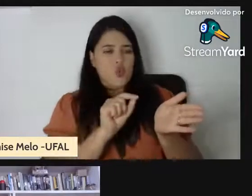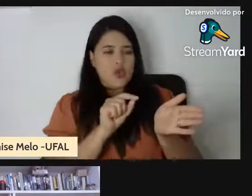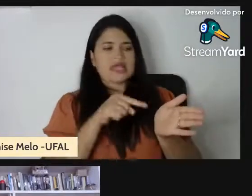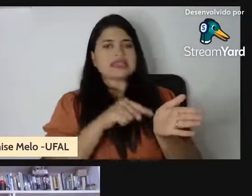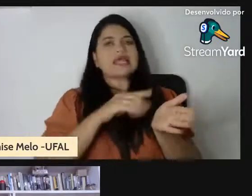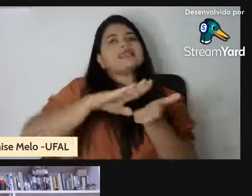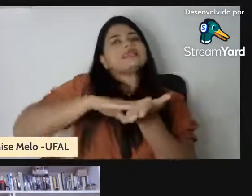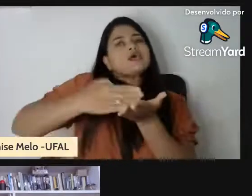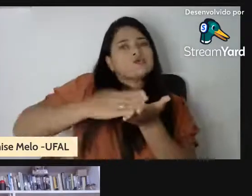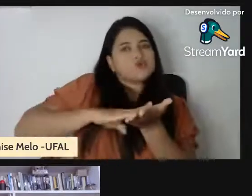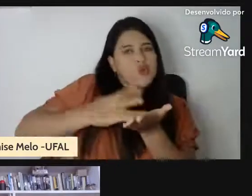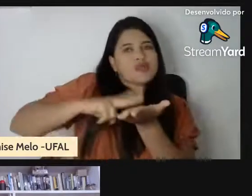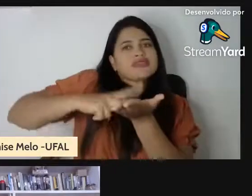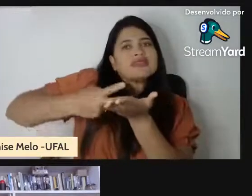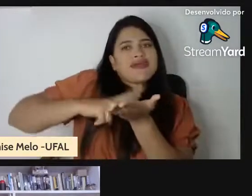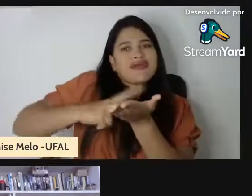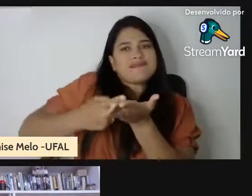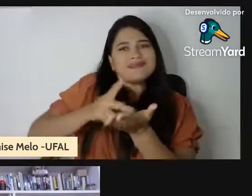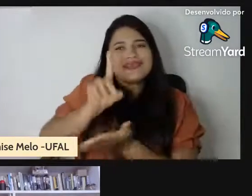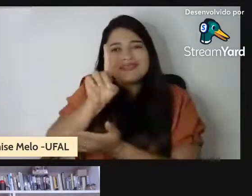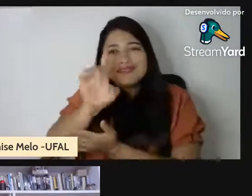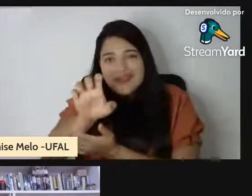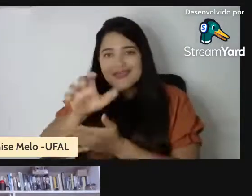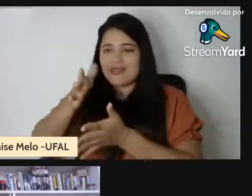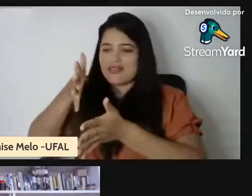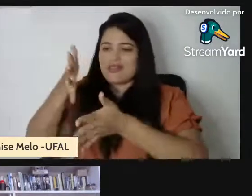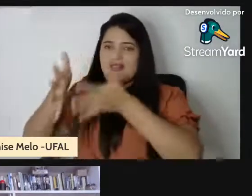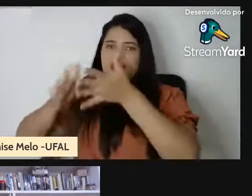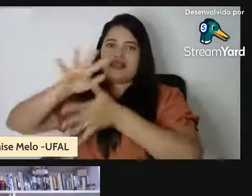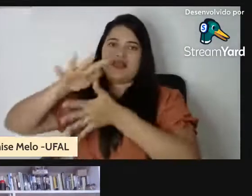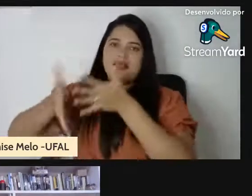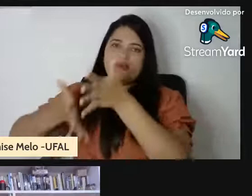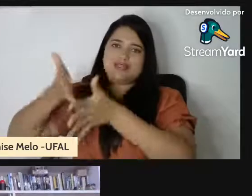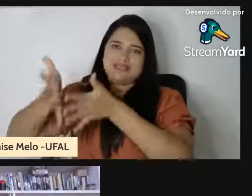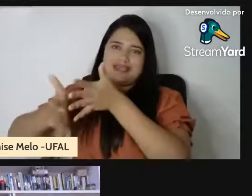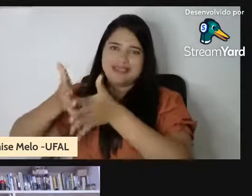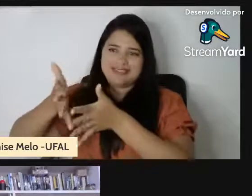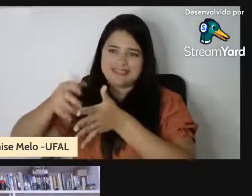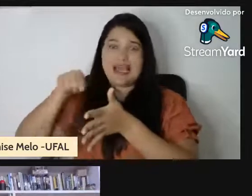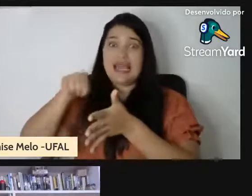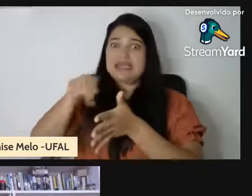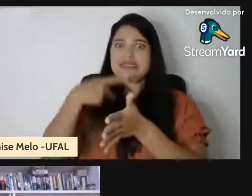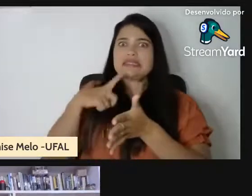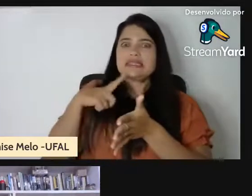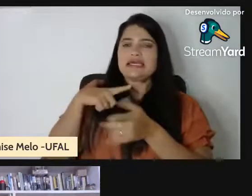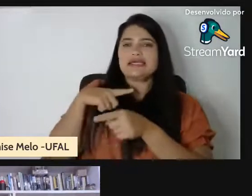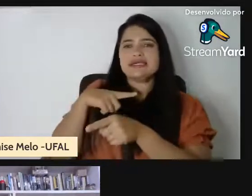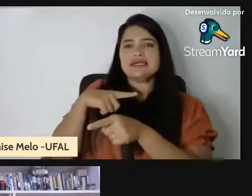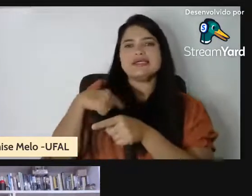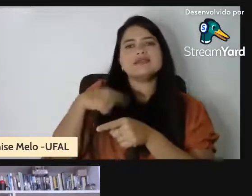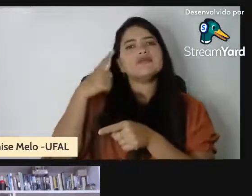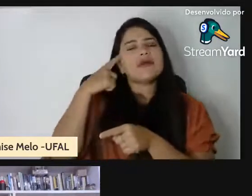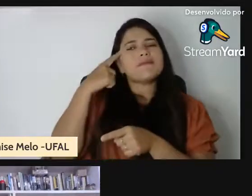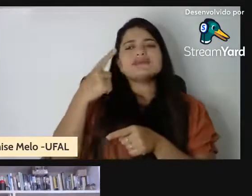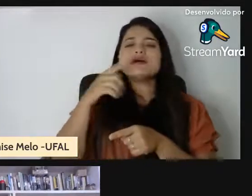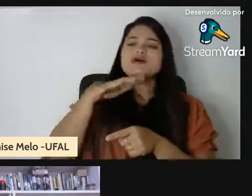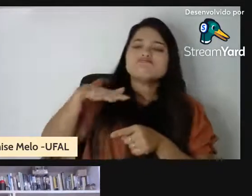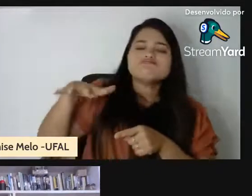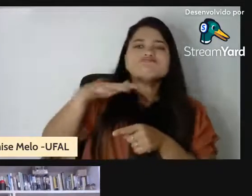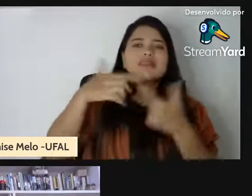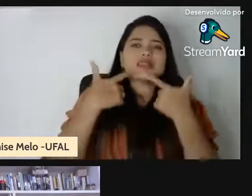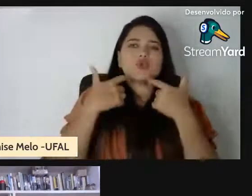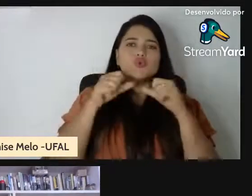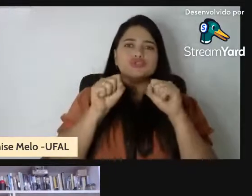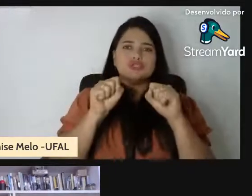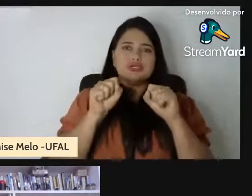de sinais. Então, ele vai atuar na língua de sinais, o português, pensando só na questão linguística. E essa é